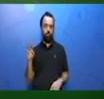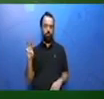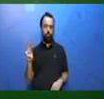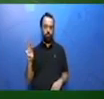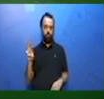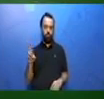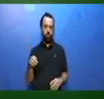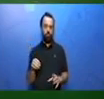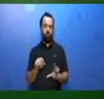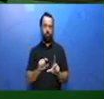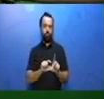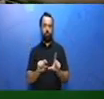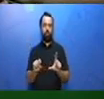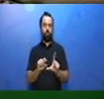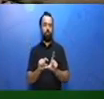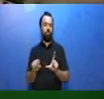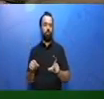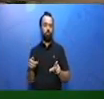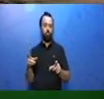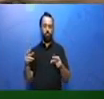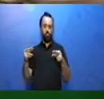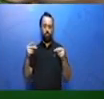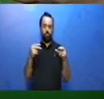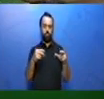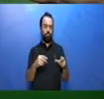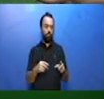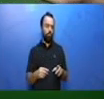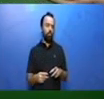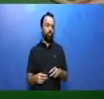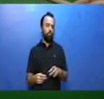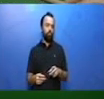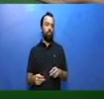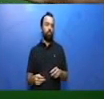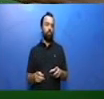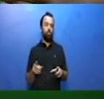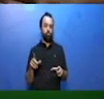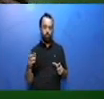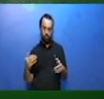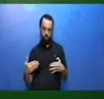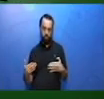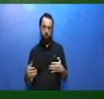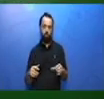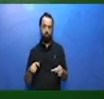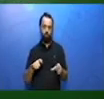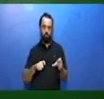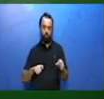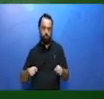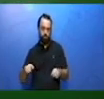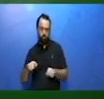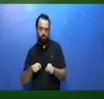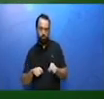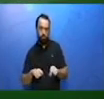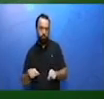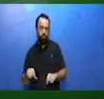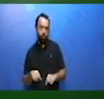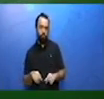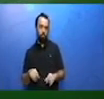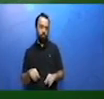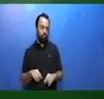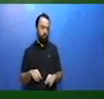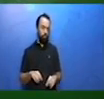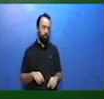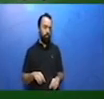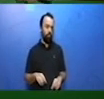Encontre o lugar correto de cada legenda e chame o professor para que ele ajude a verificar se está tudo